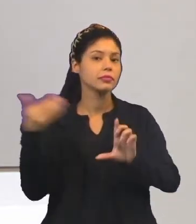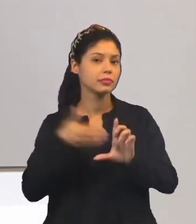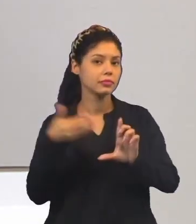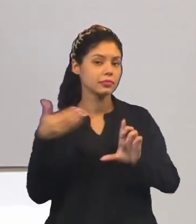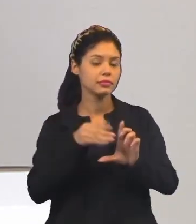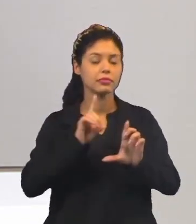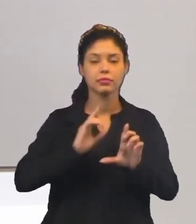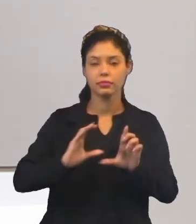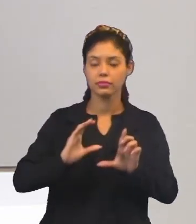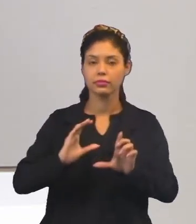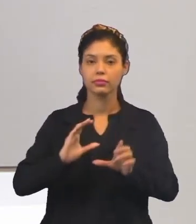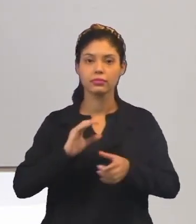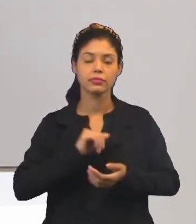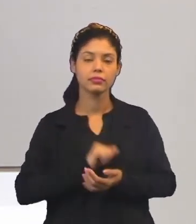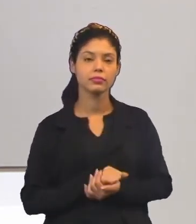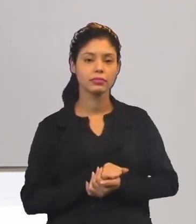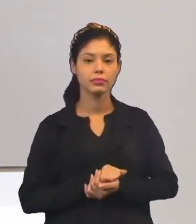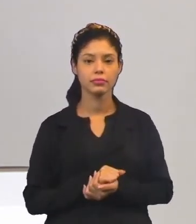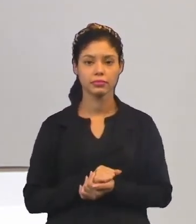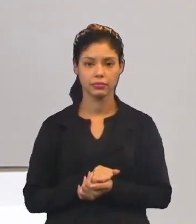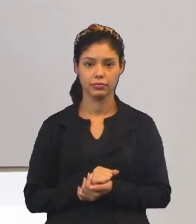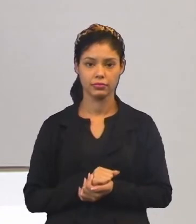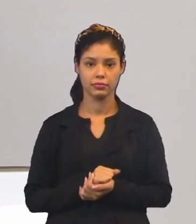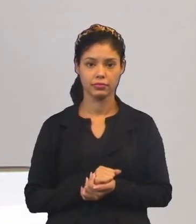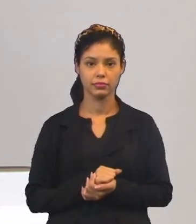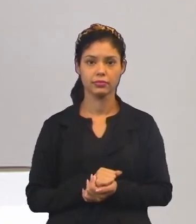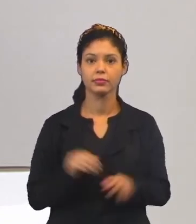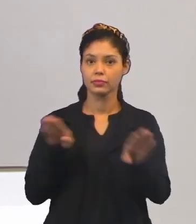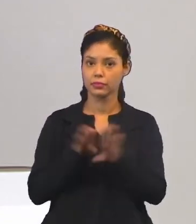novo? Volta lá na plataforma Edu, que